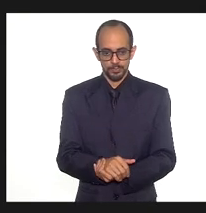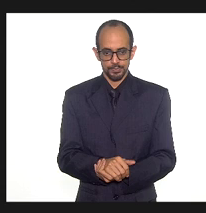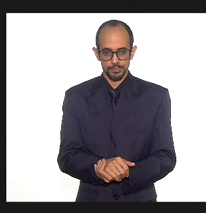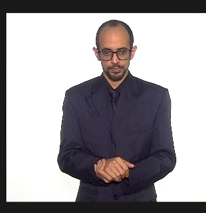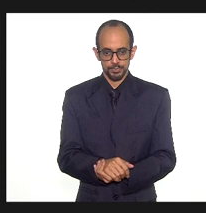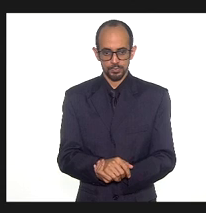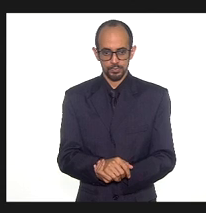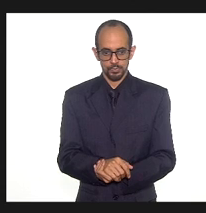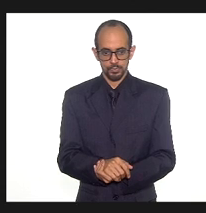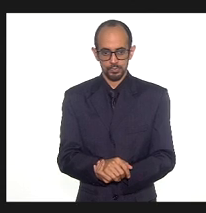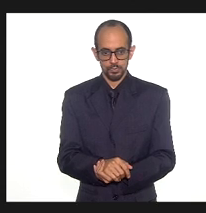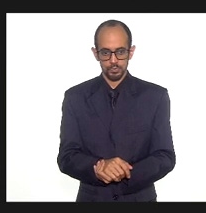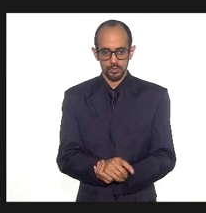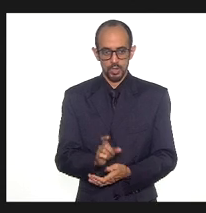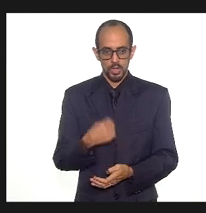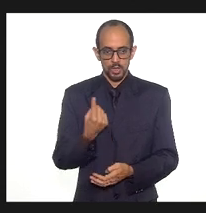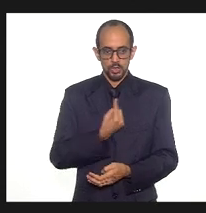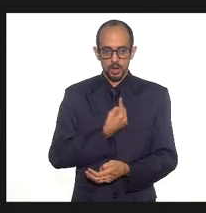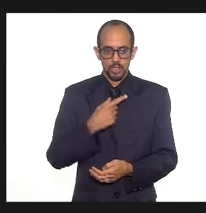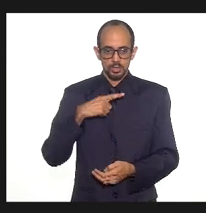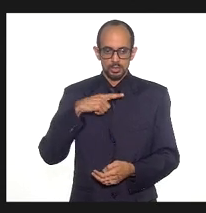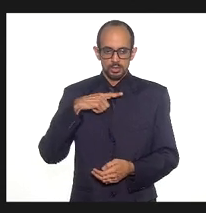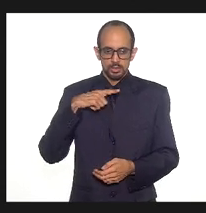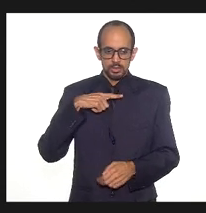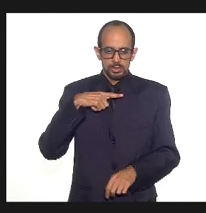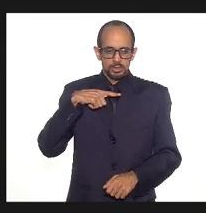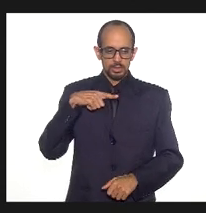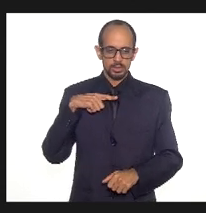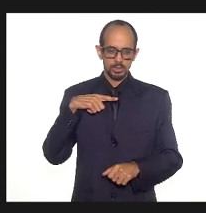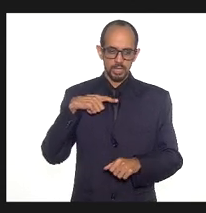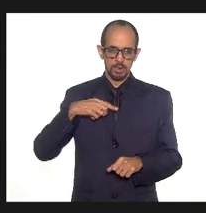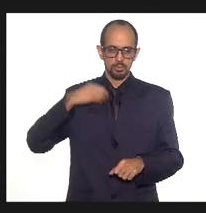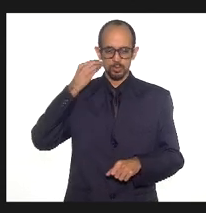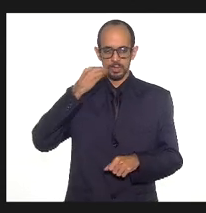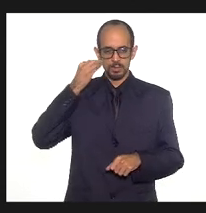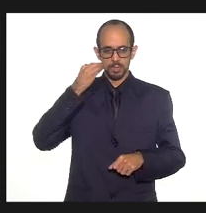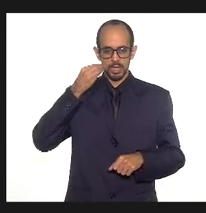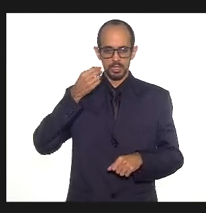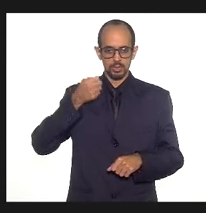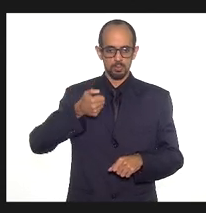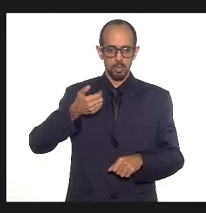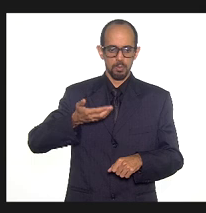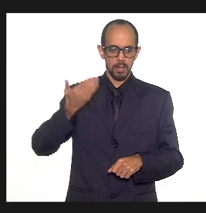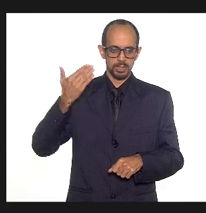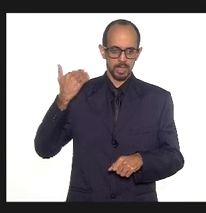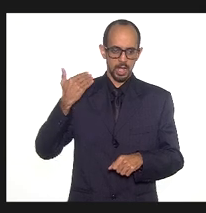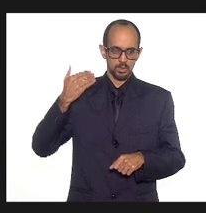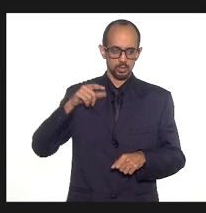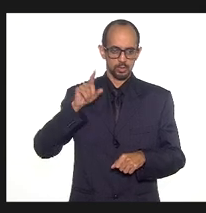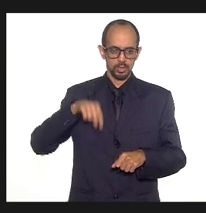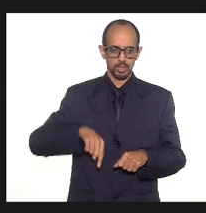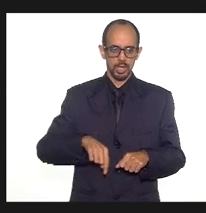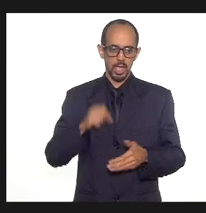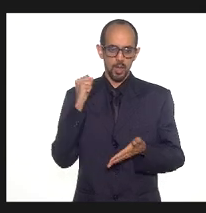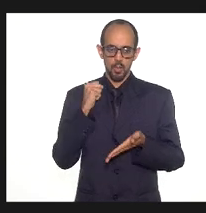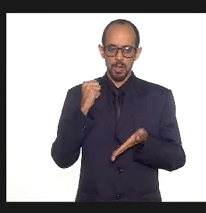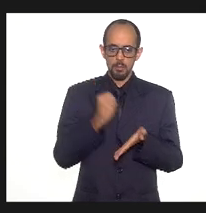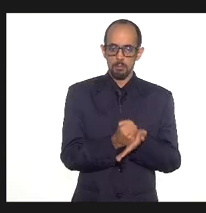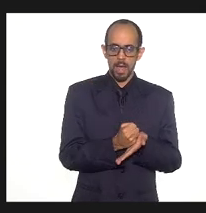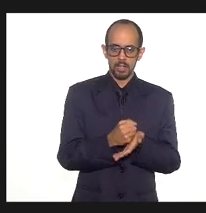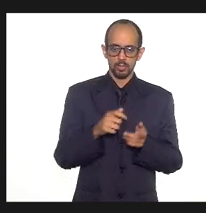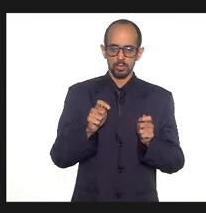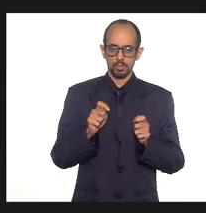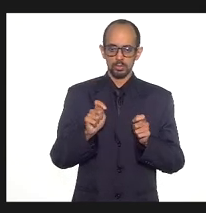A gente teve uma experiência recente e ela é bastante ilustrativa quanto a nossa, o impacto possível de ser gerado